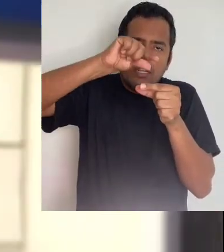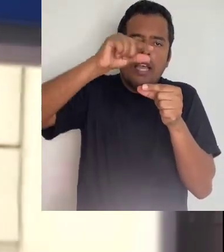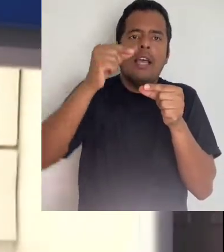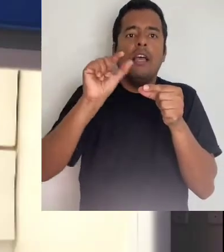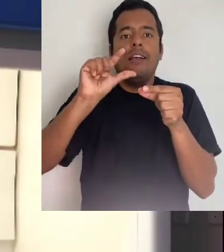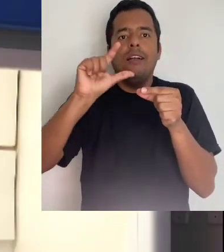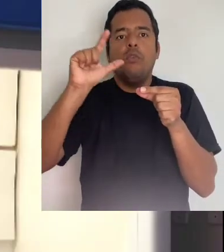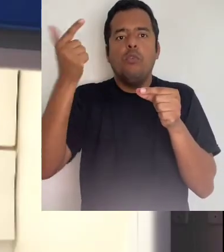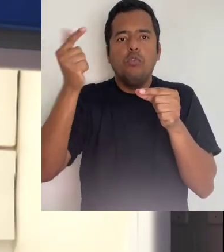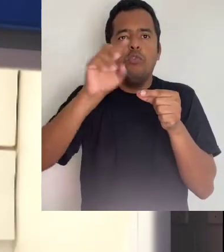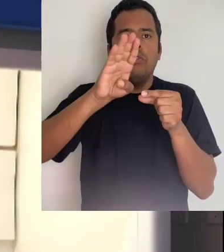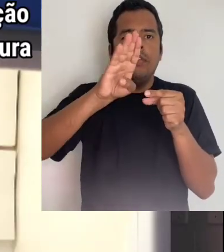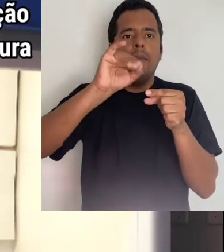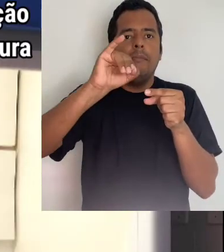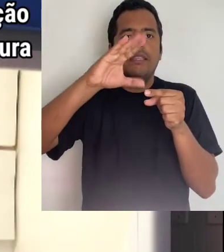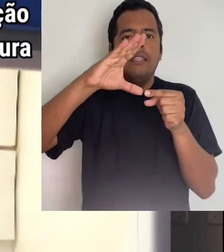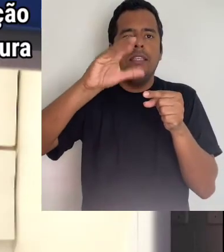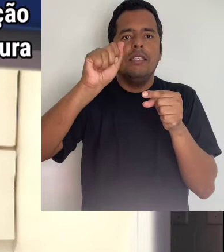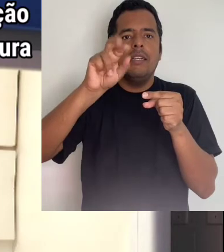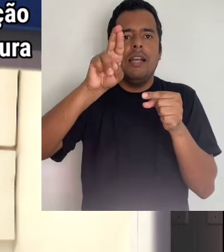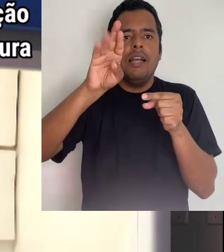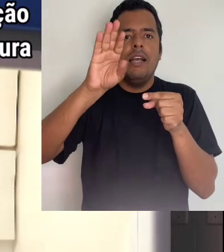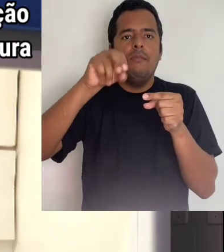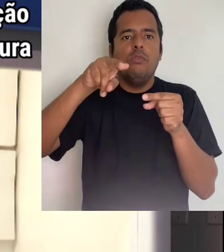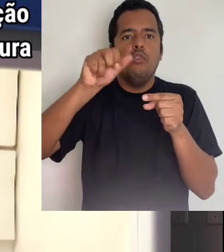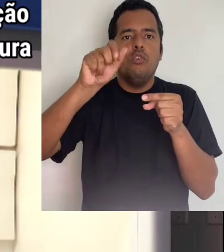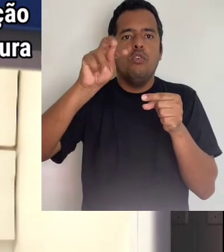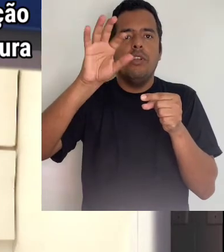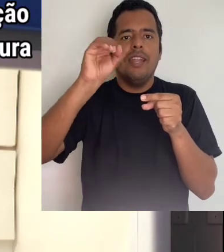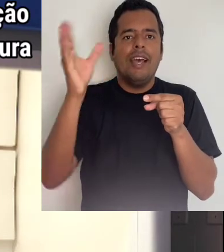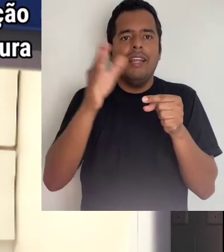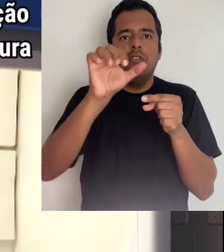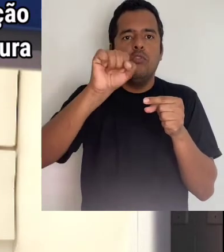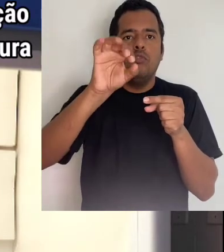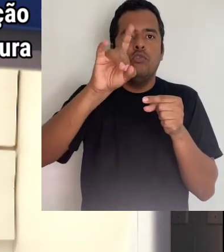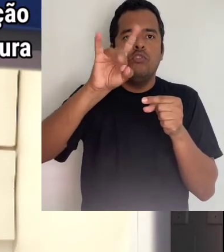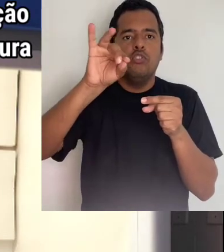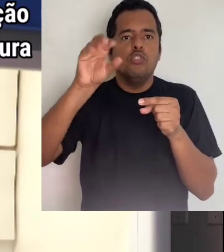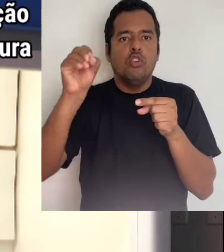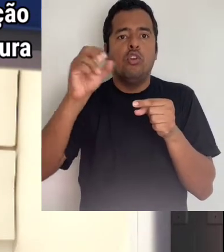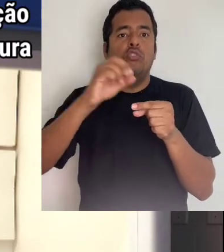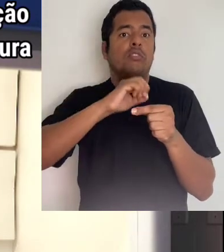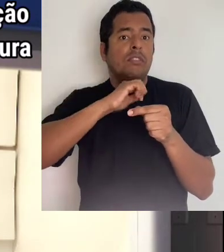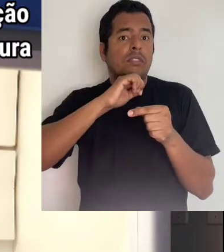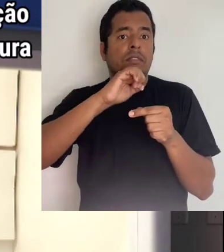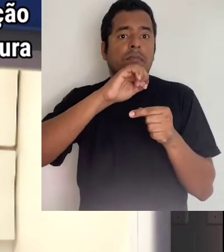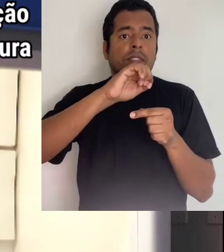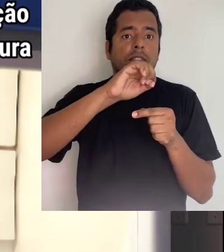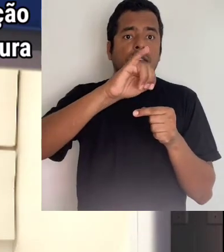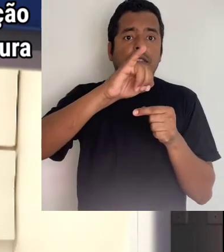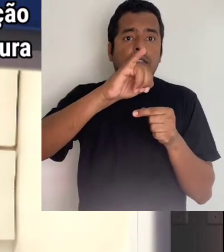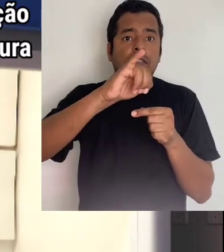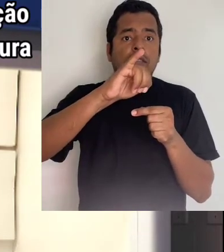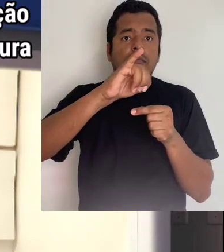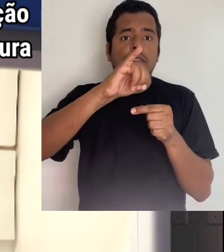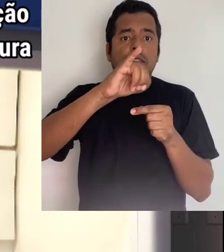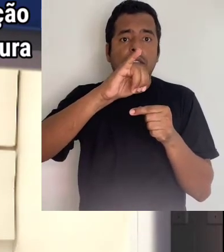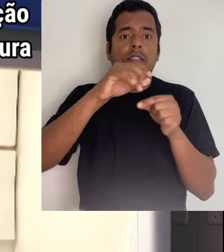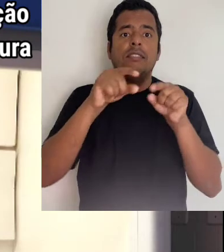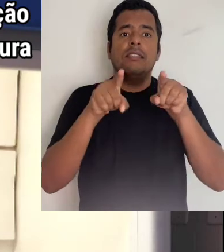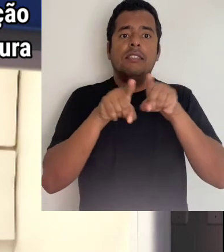também solução de bicarbonato de sódio. Provavelmente, se porventura